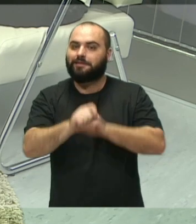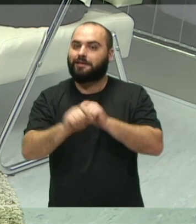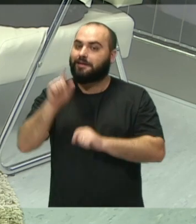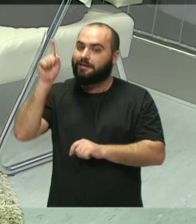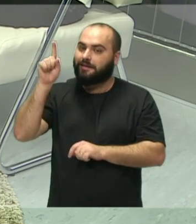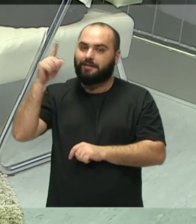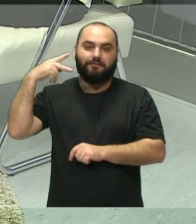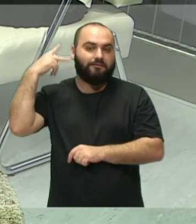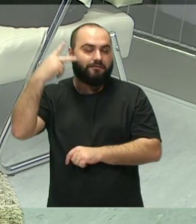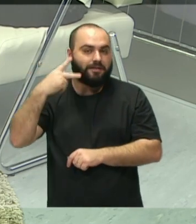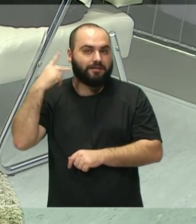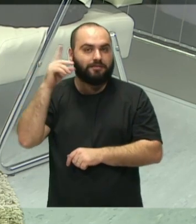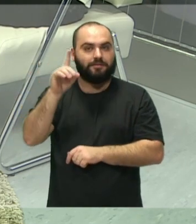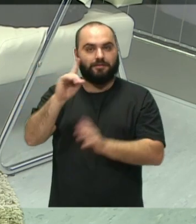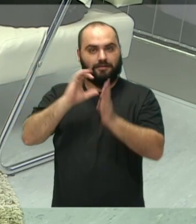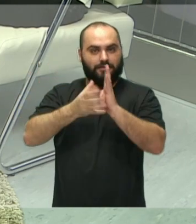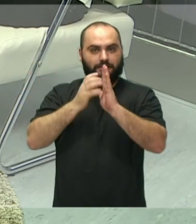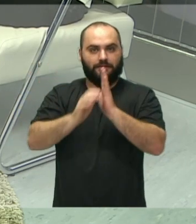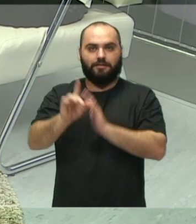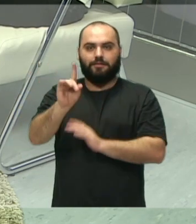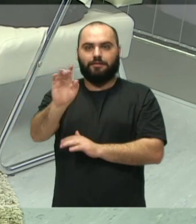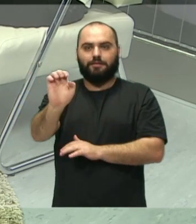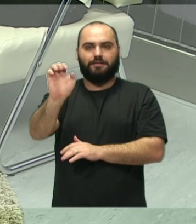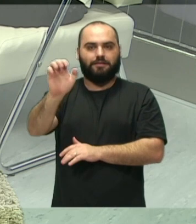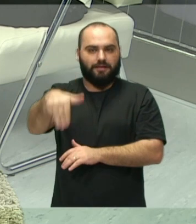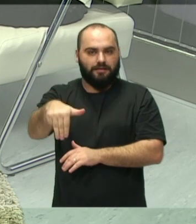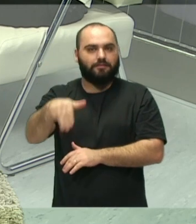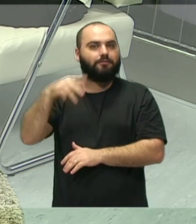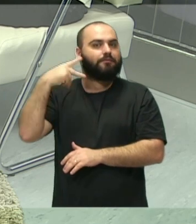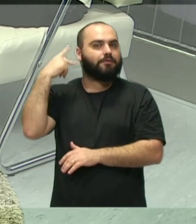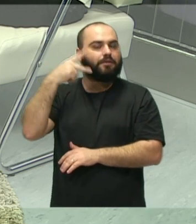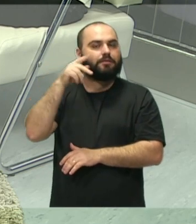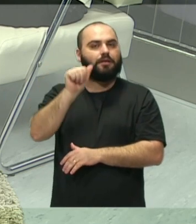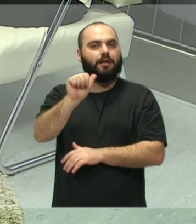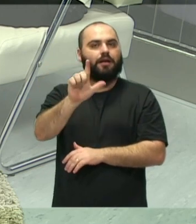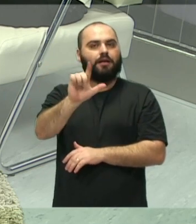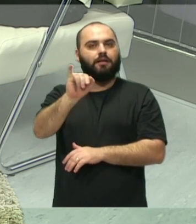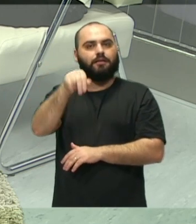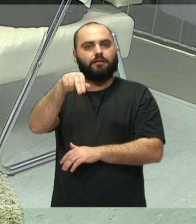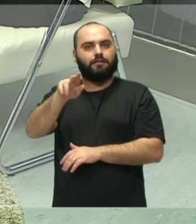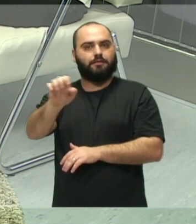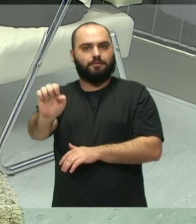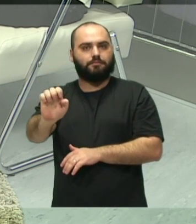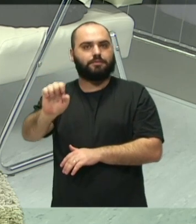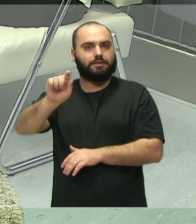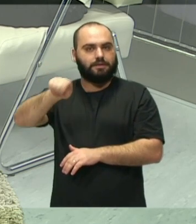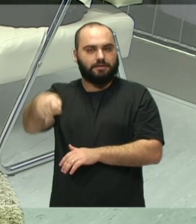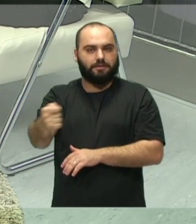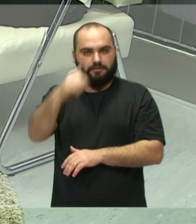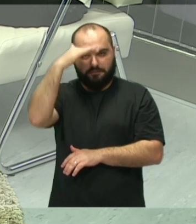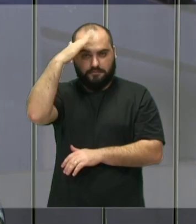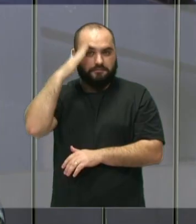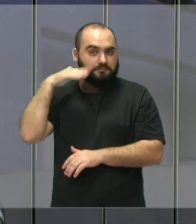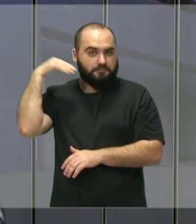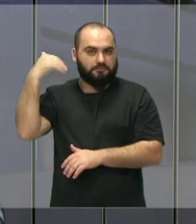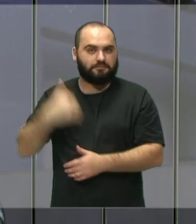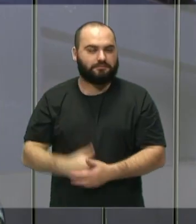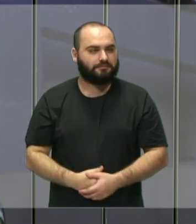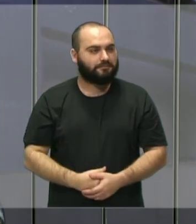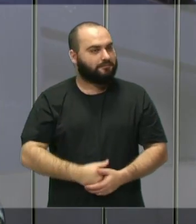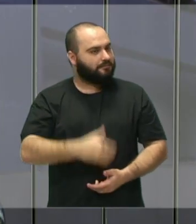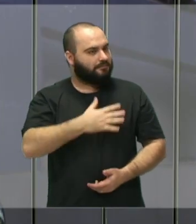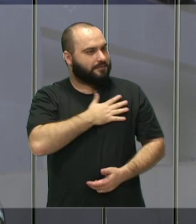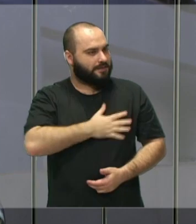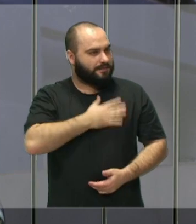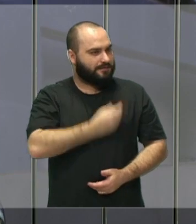vereadora do DEM, Aline Aranha. Olá, vereadora, tudo Oi. bem? Prazer recebê-la Boa aqui no tarde. estúdio pela primeira vez, vereadora. Ai, obrigada. Eu também estou